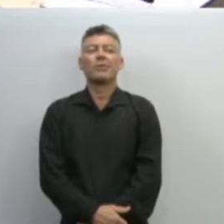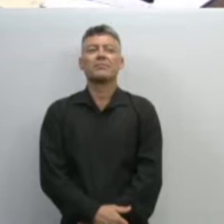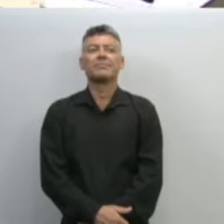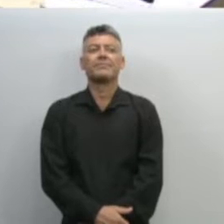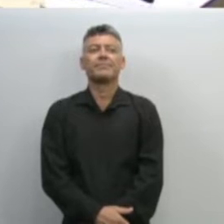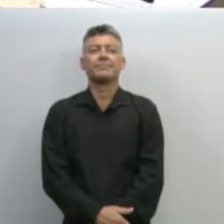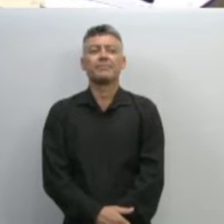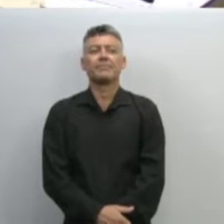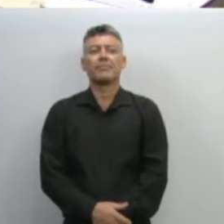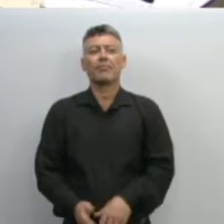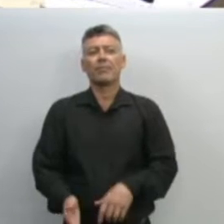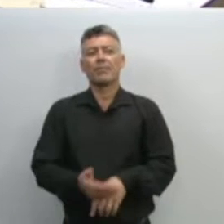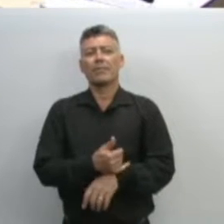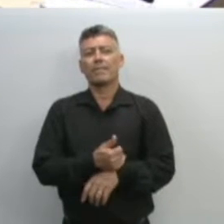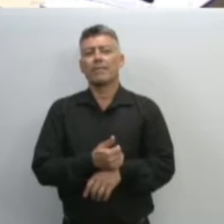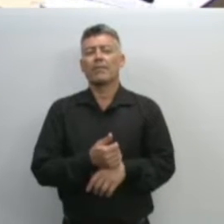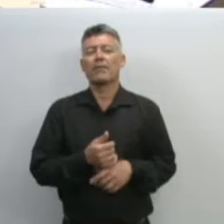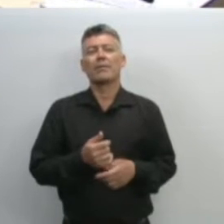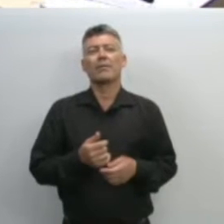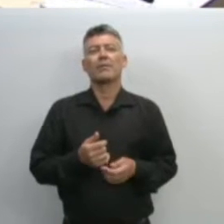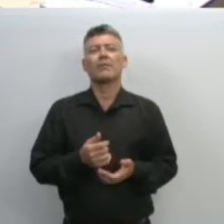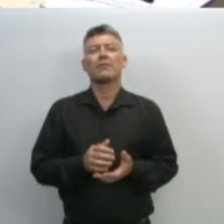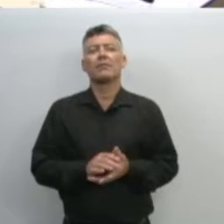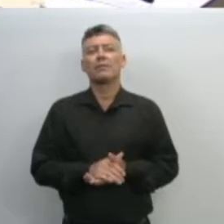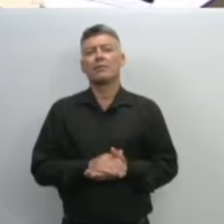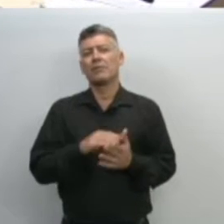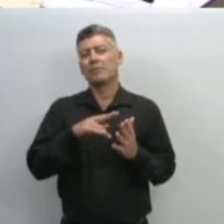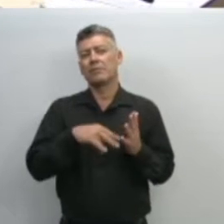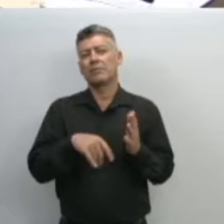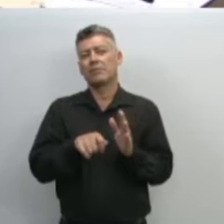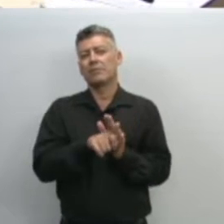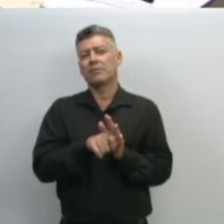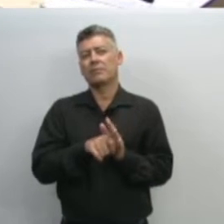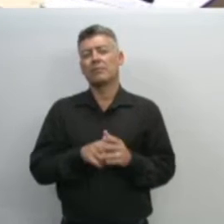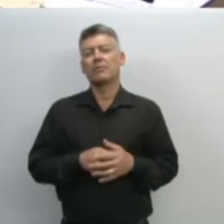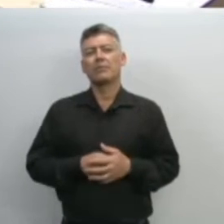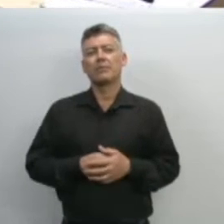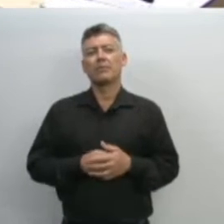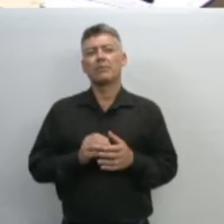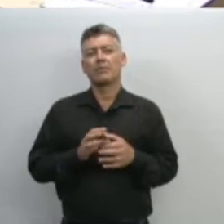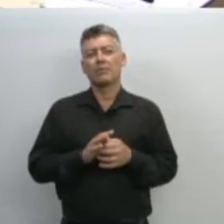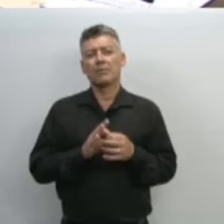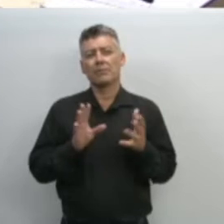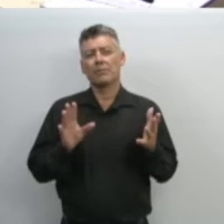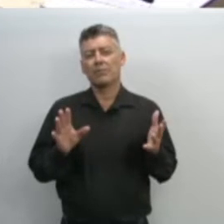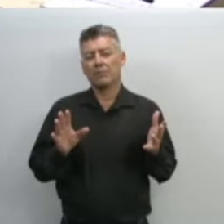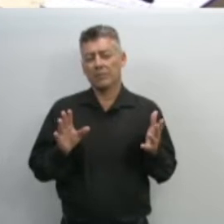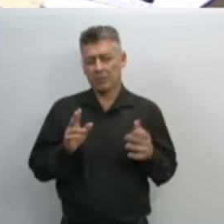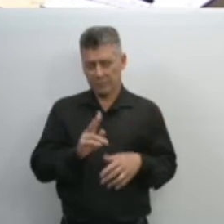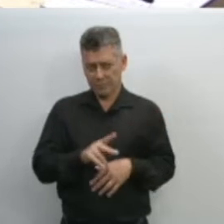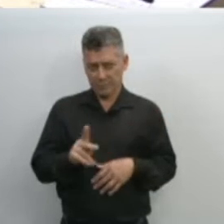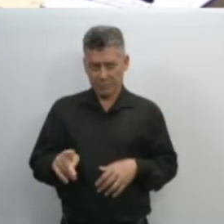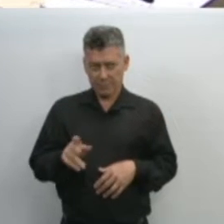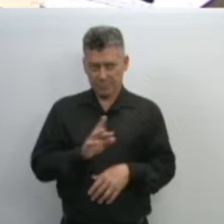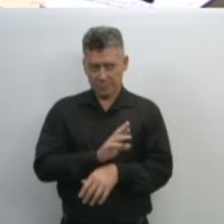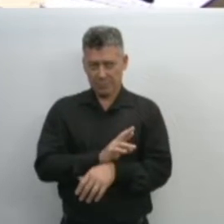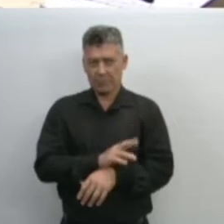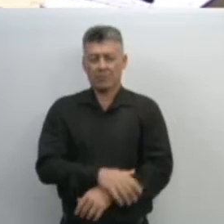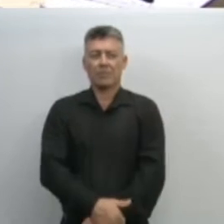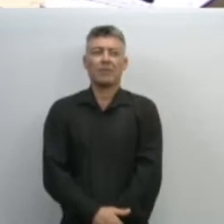Antes de começar a leitura da ata, concedo para o vereador professor Robério.